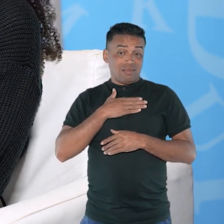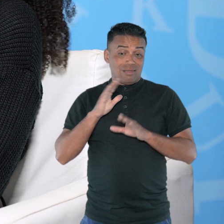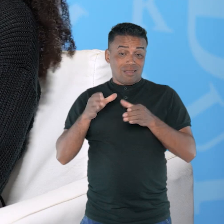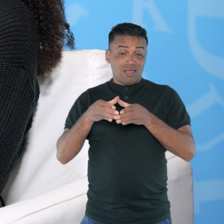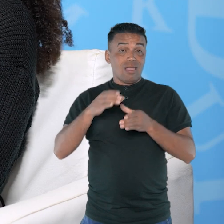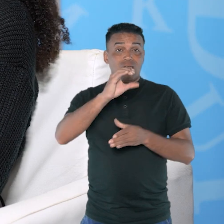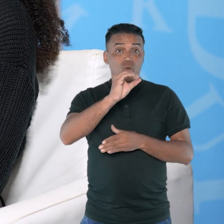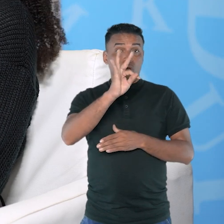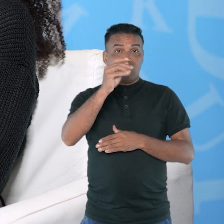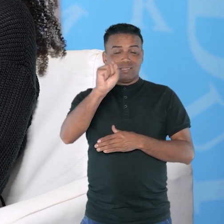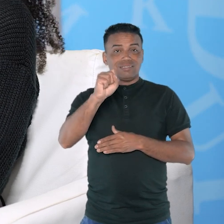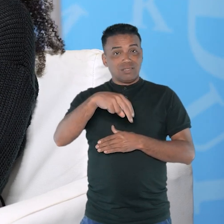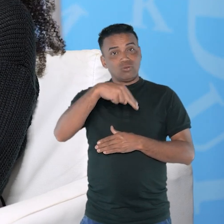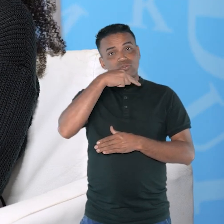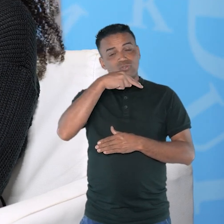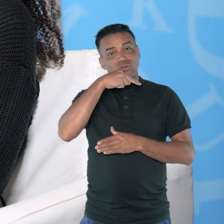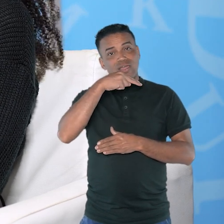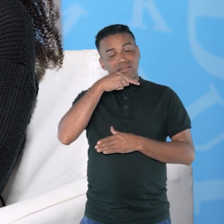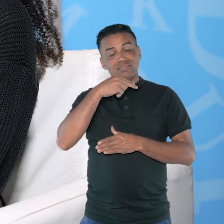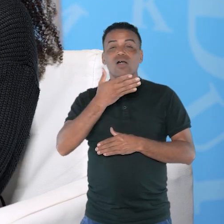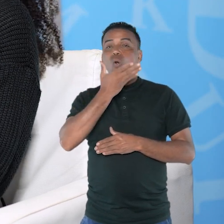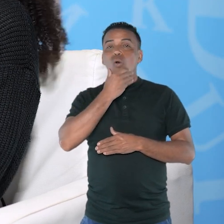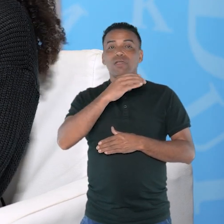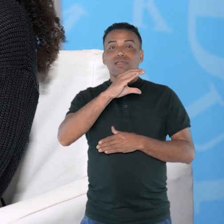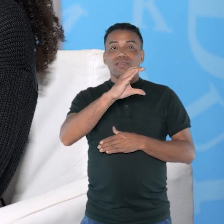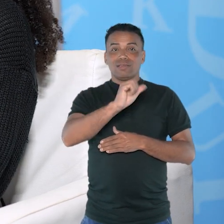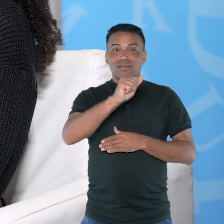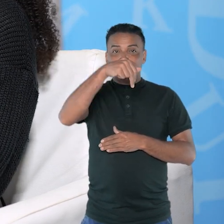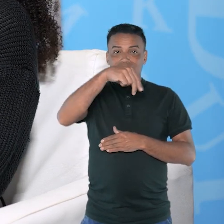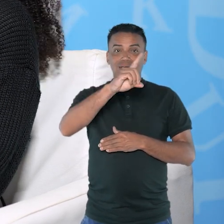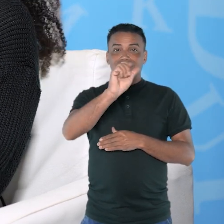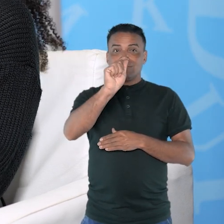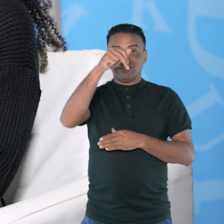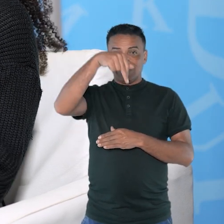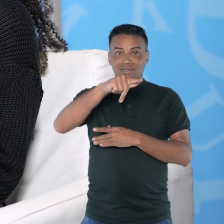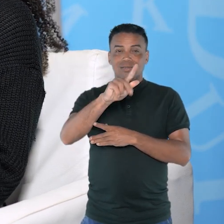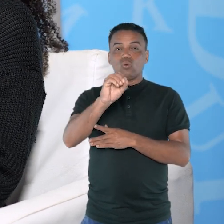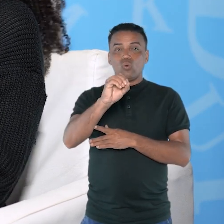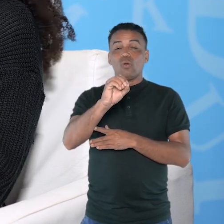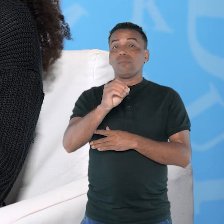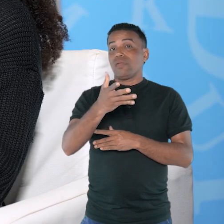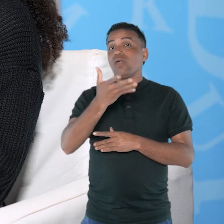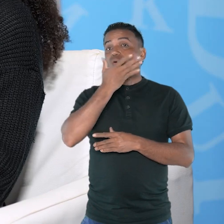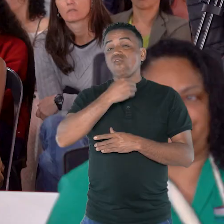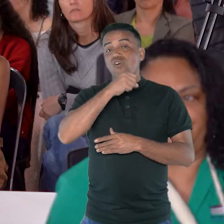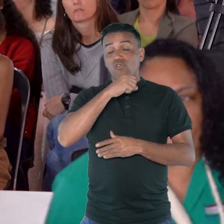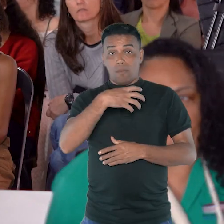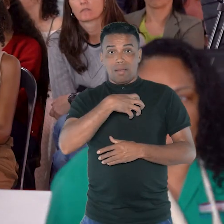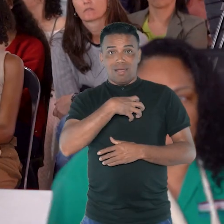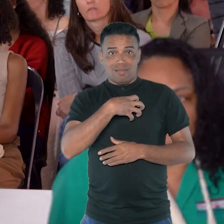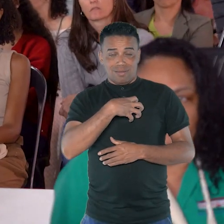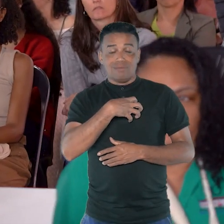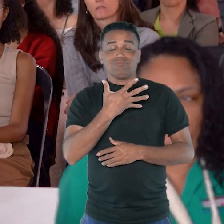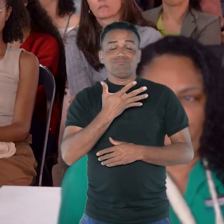eu sou neta de um candango. Meu avô baiano, seu Plínio, foi construir a cidade de